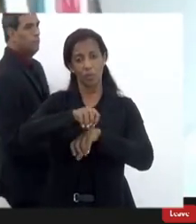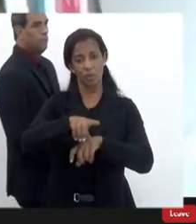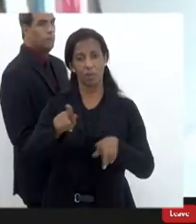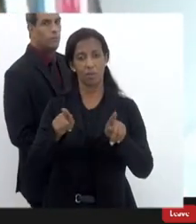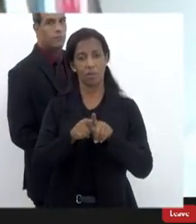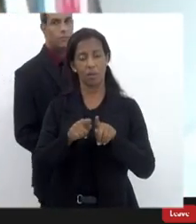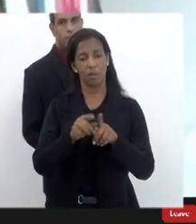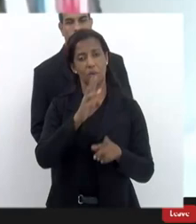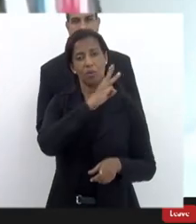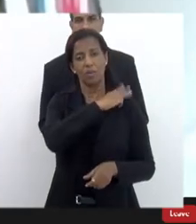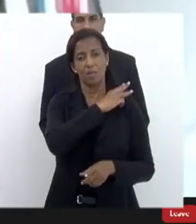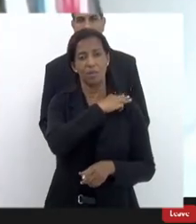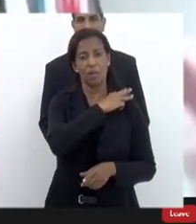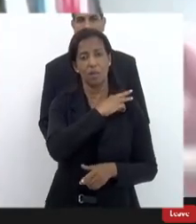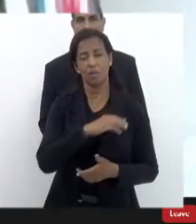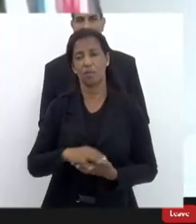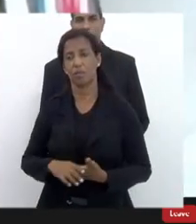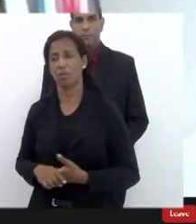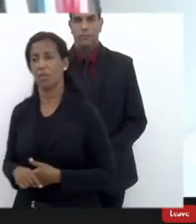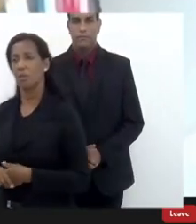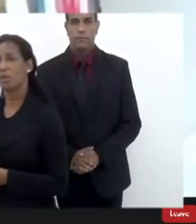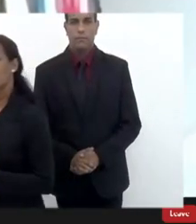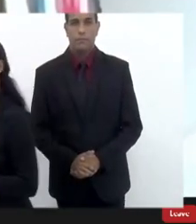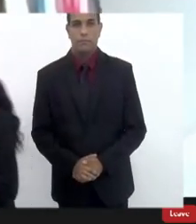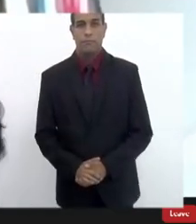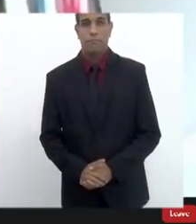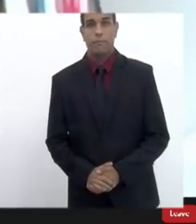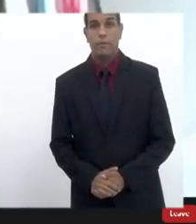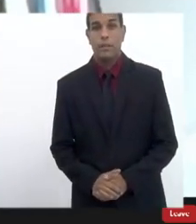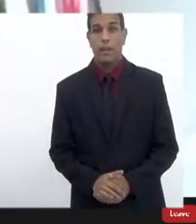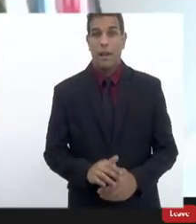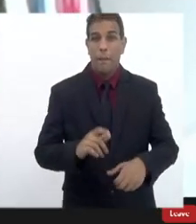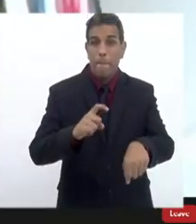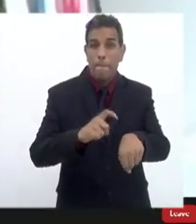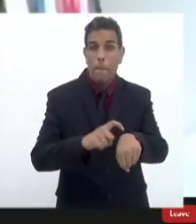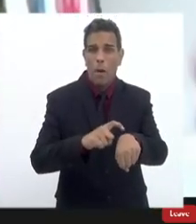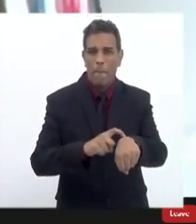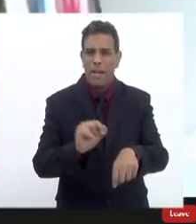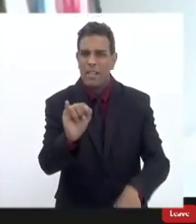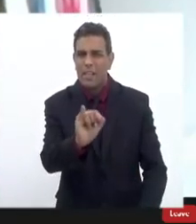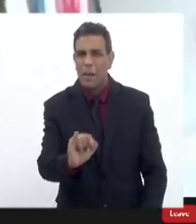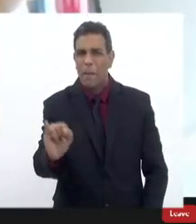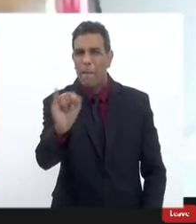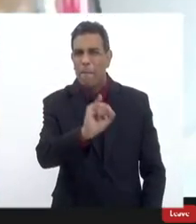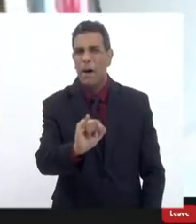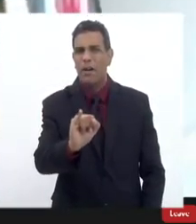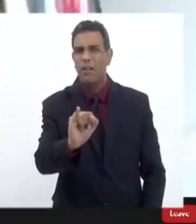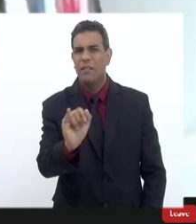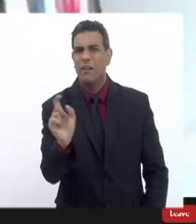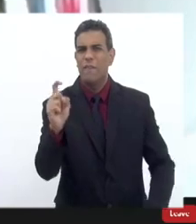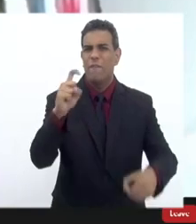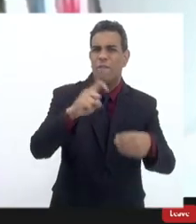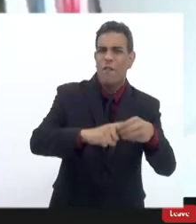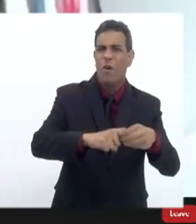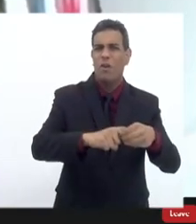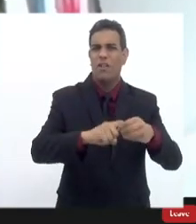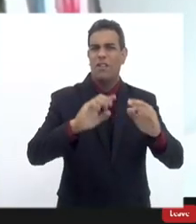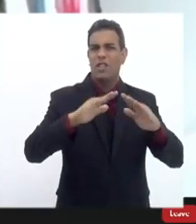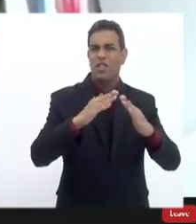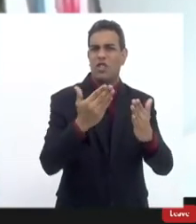do ensino médio, se é o momento de nós dizermos sim a